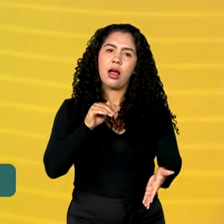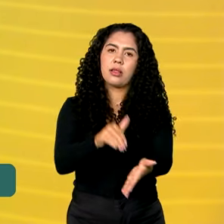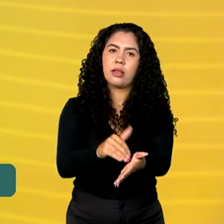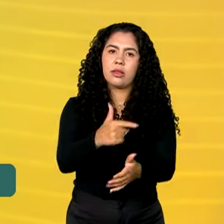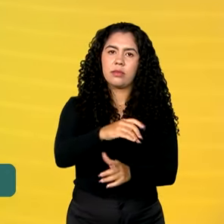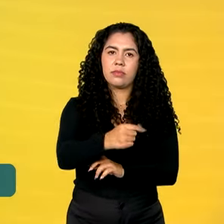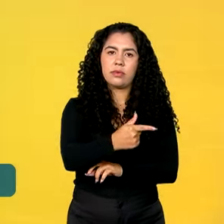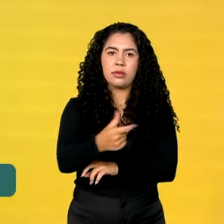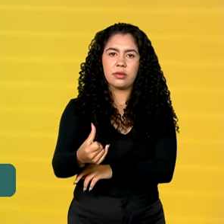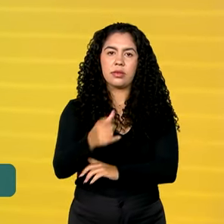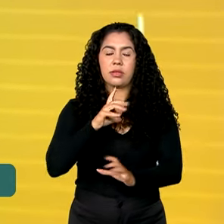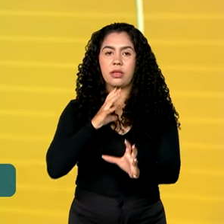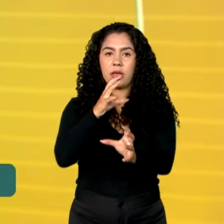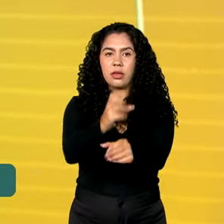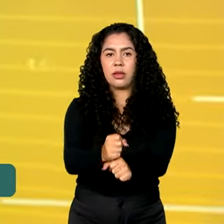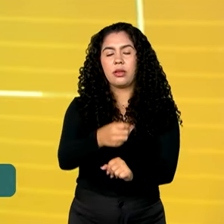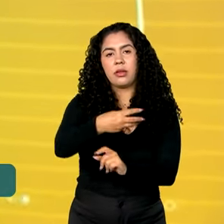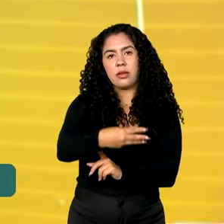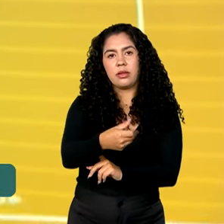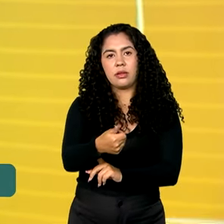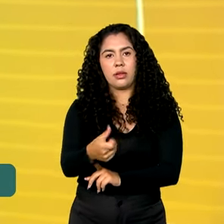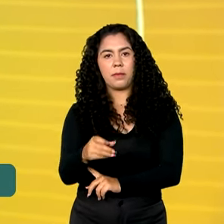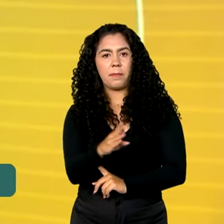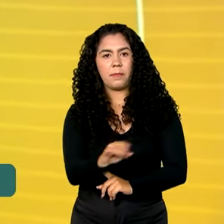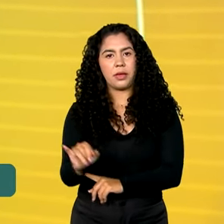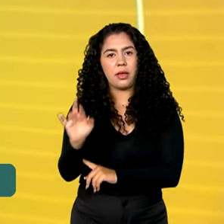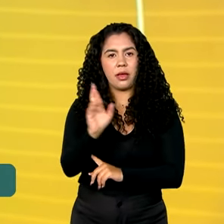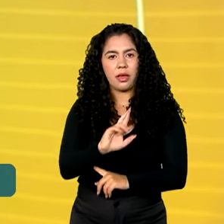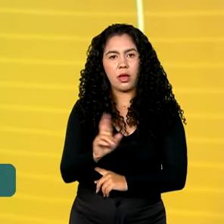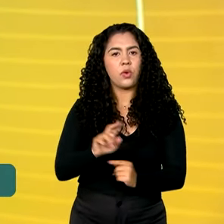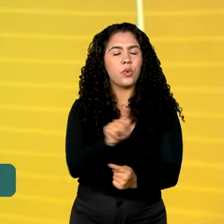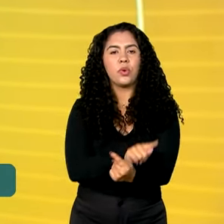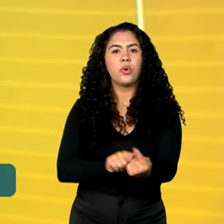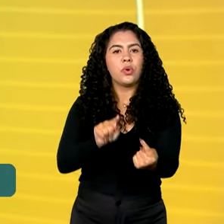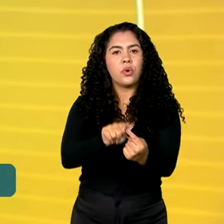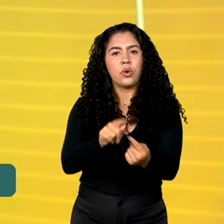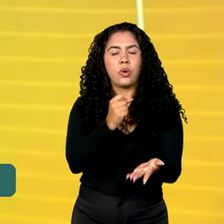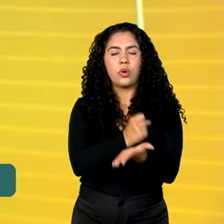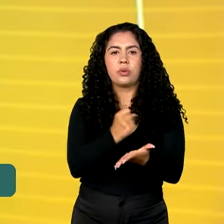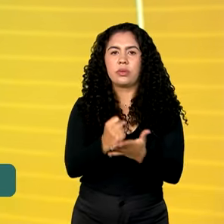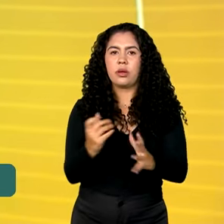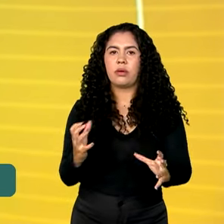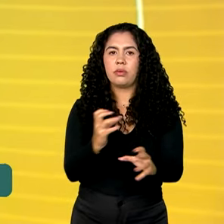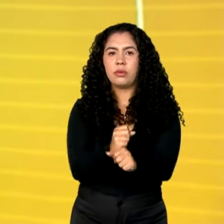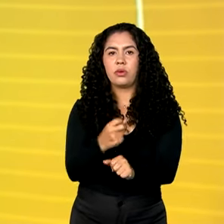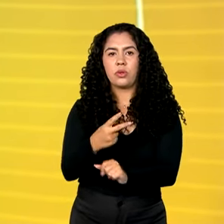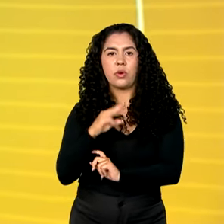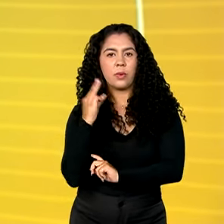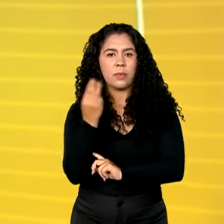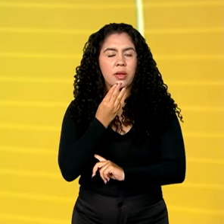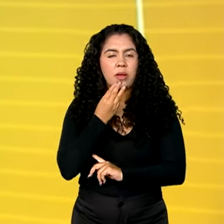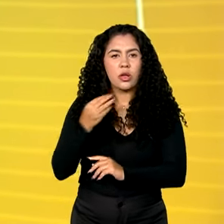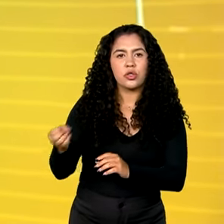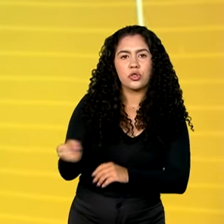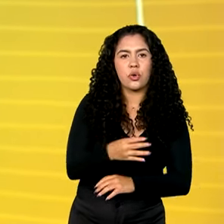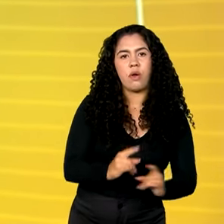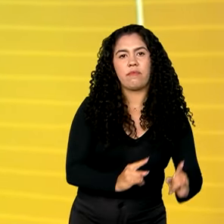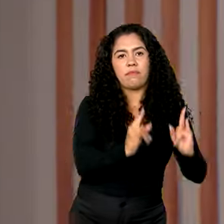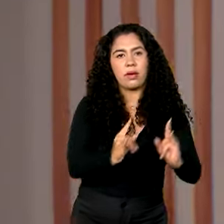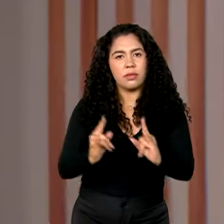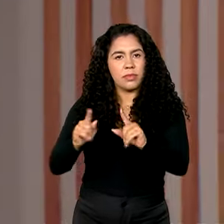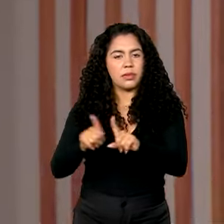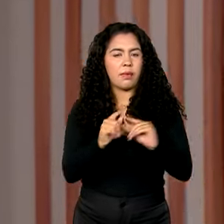com 316 bilhões de reais, com a meta de contratar 2 milhões de novas unidades